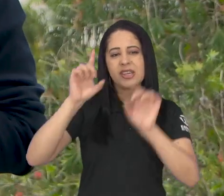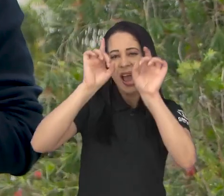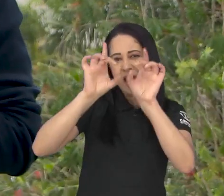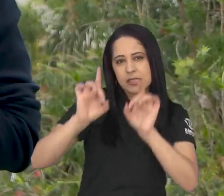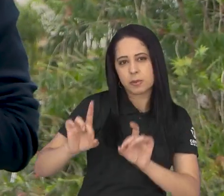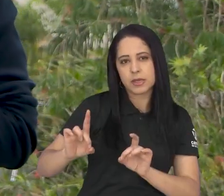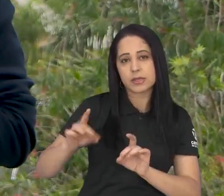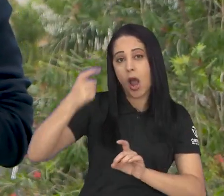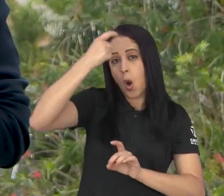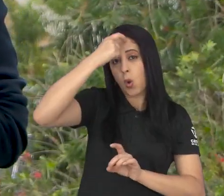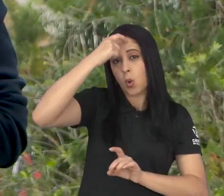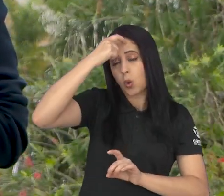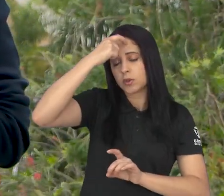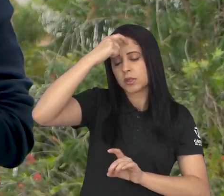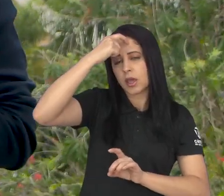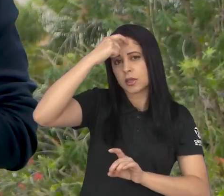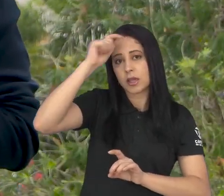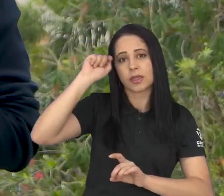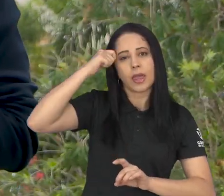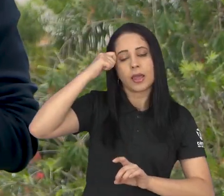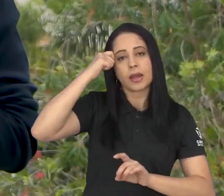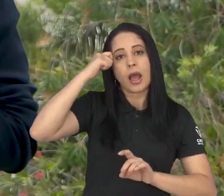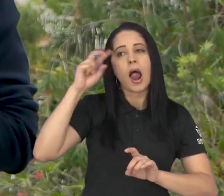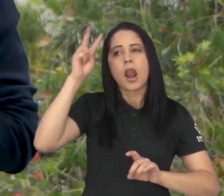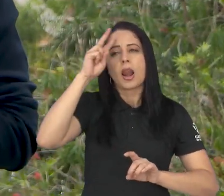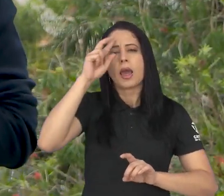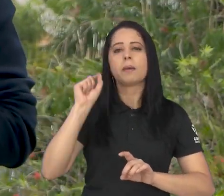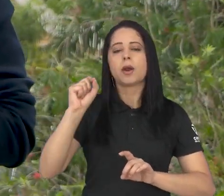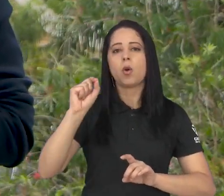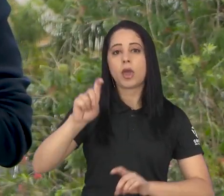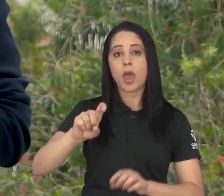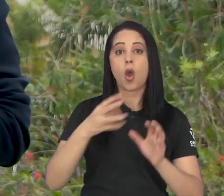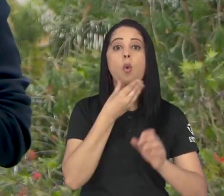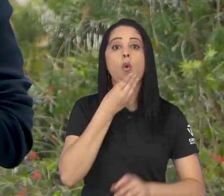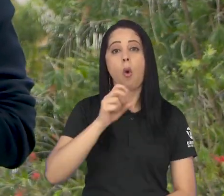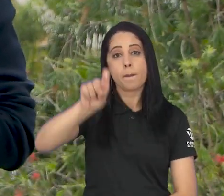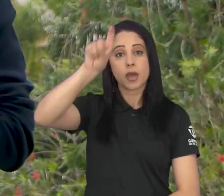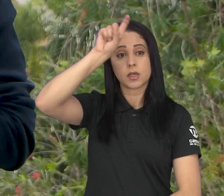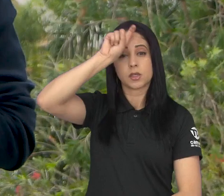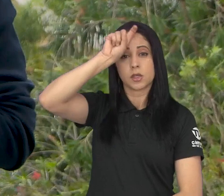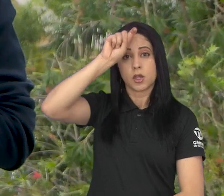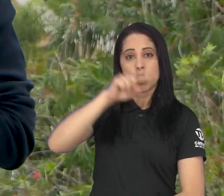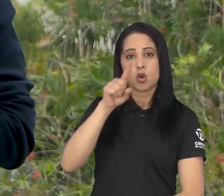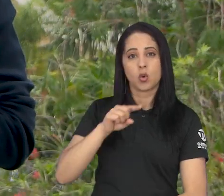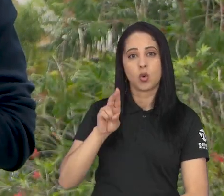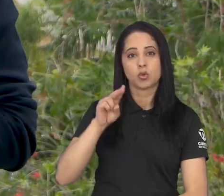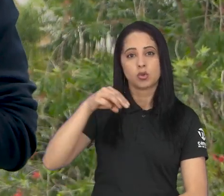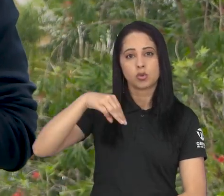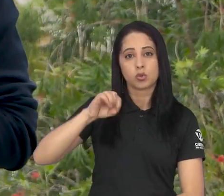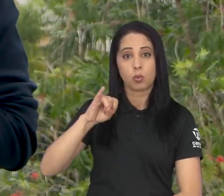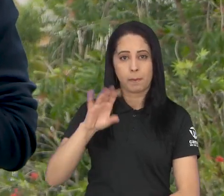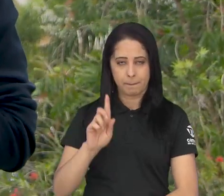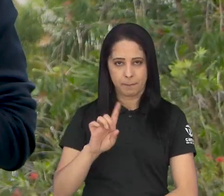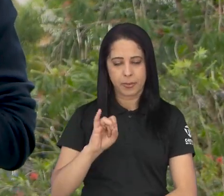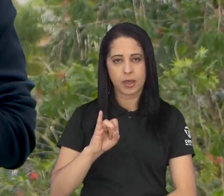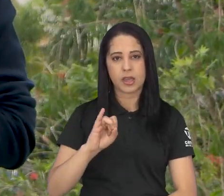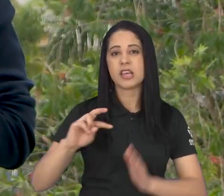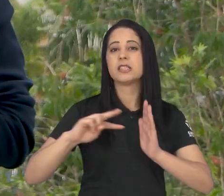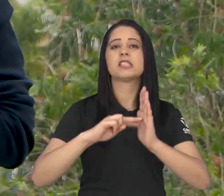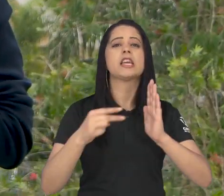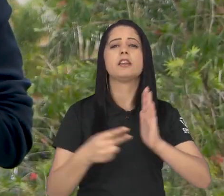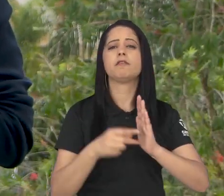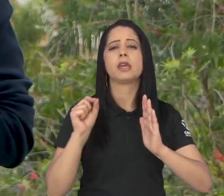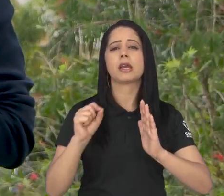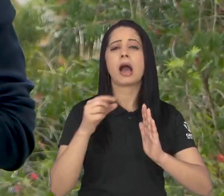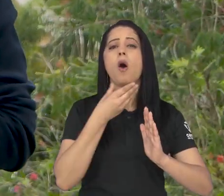o dia da consciência negra lembra a morte de Zumbi dos Palmares símbolo da resistência dos negros escravizados